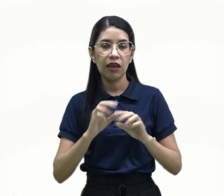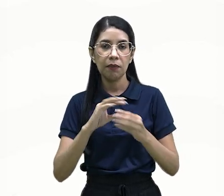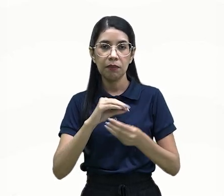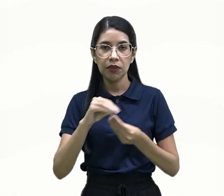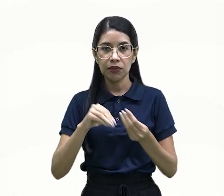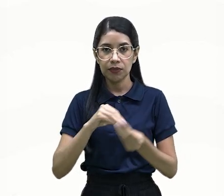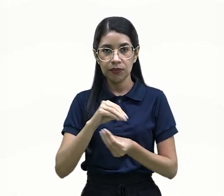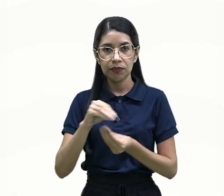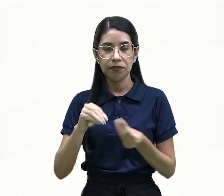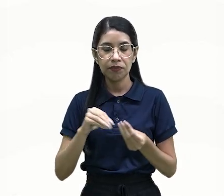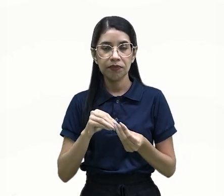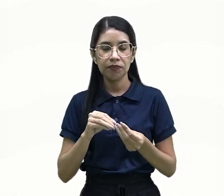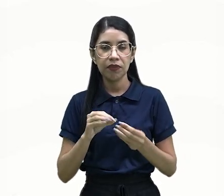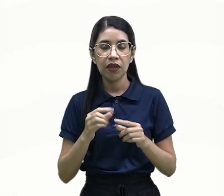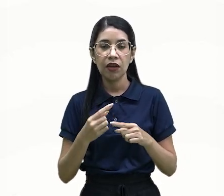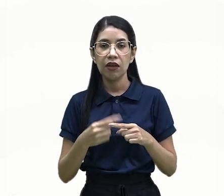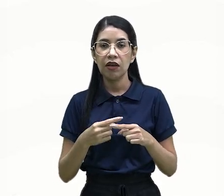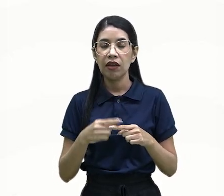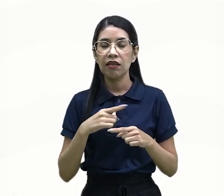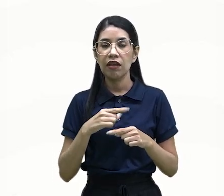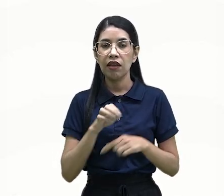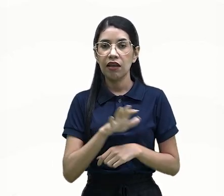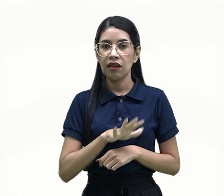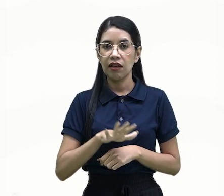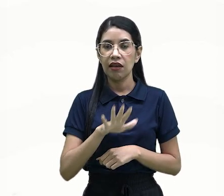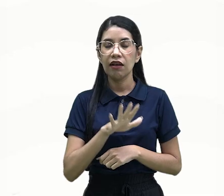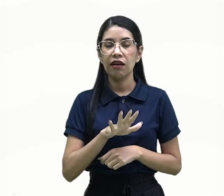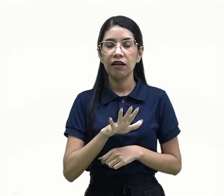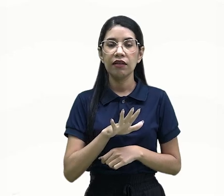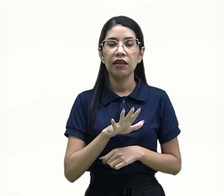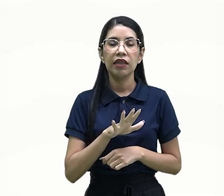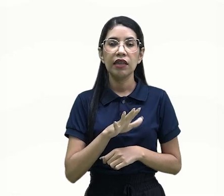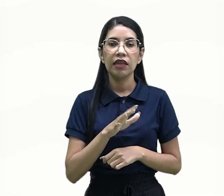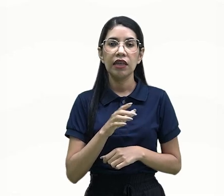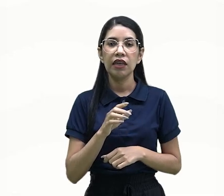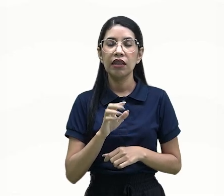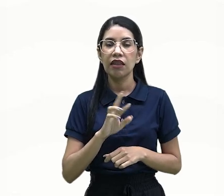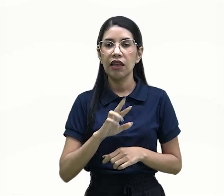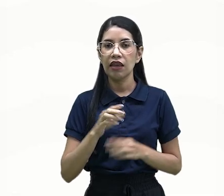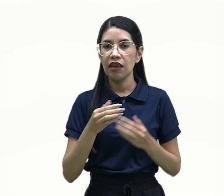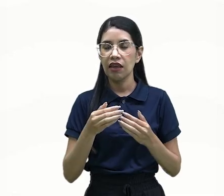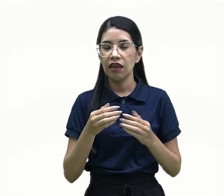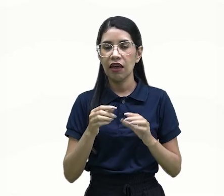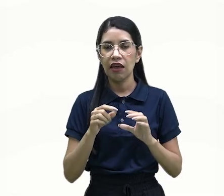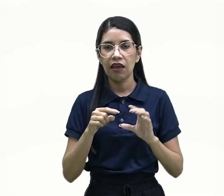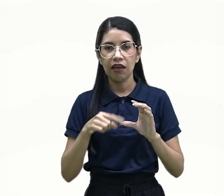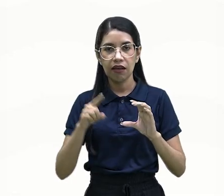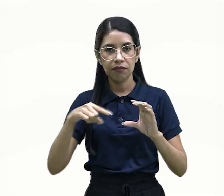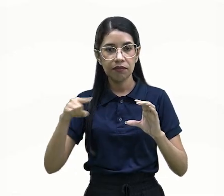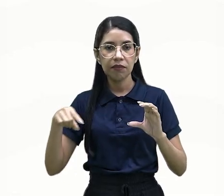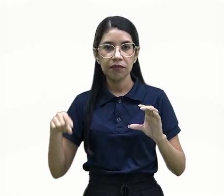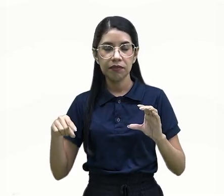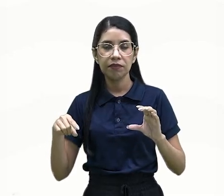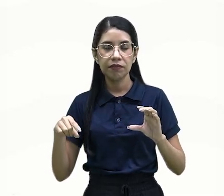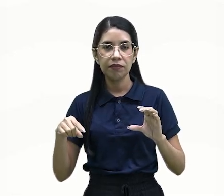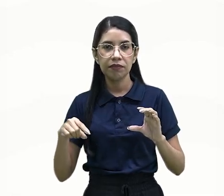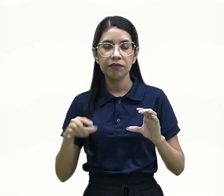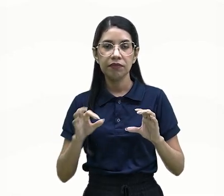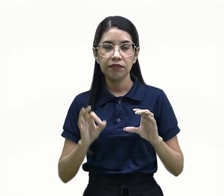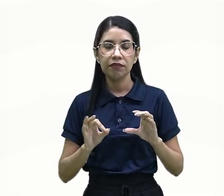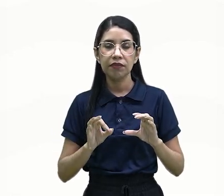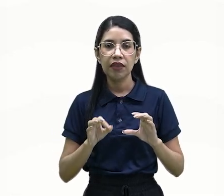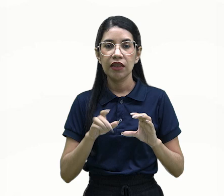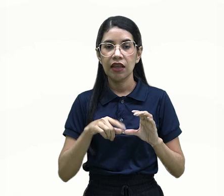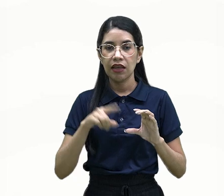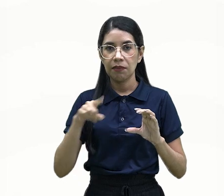mista, tá? Porque eu tenho regiões que não são fechadas da cadeia, eu tenho ali umas regiões abertas, né,